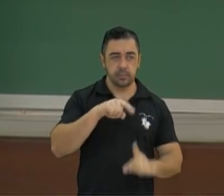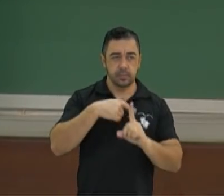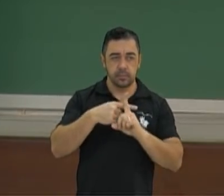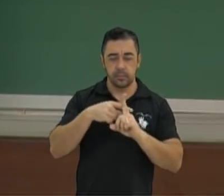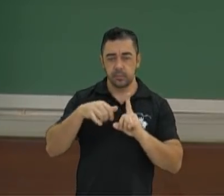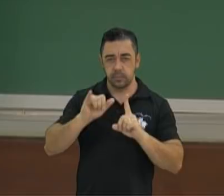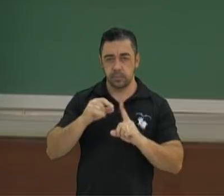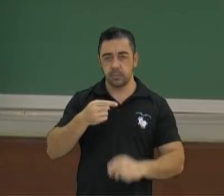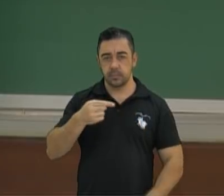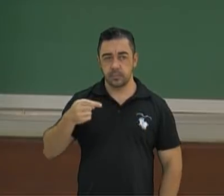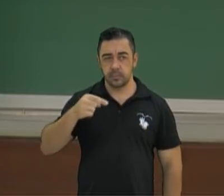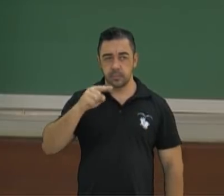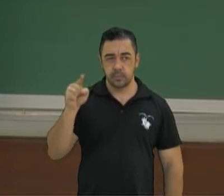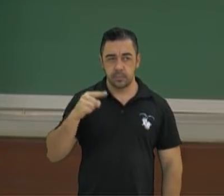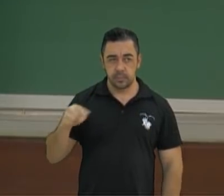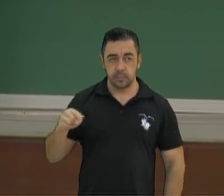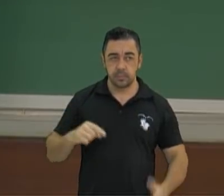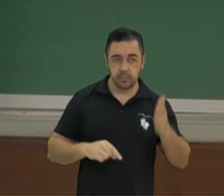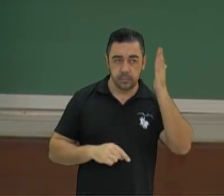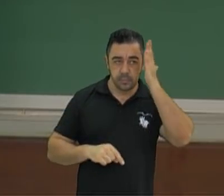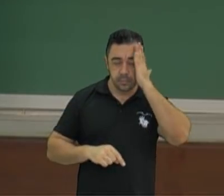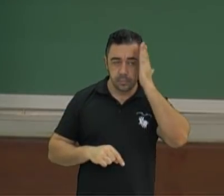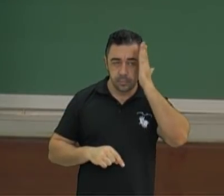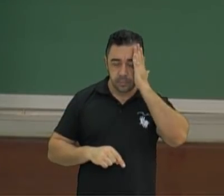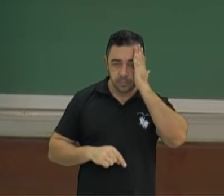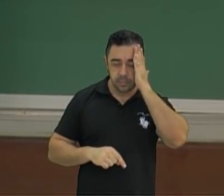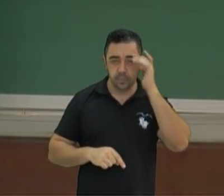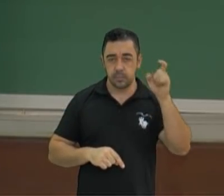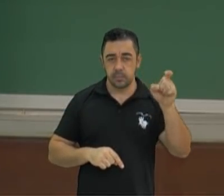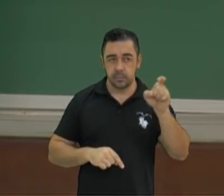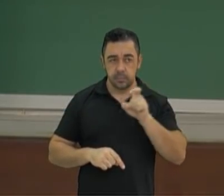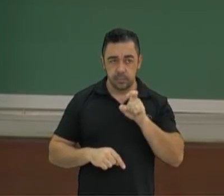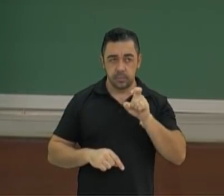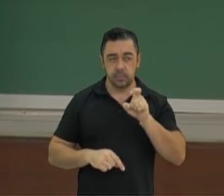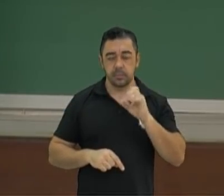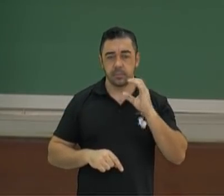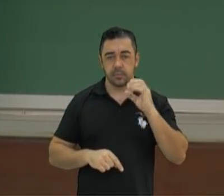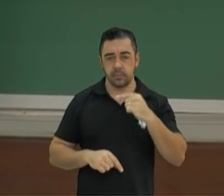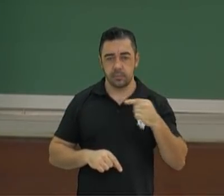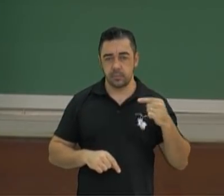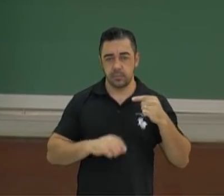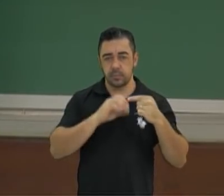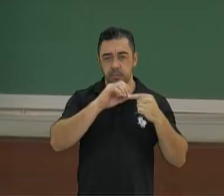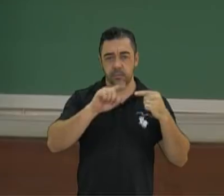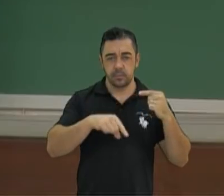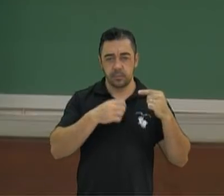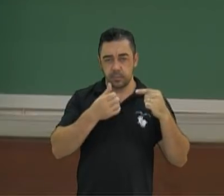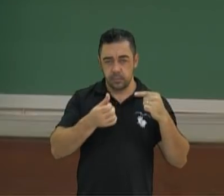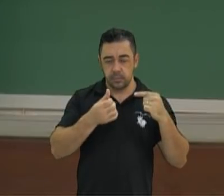y menos z, sabendo-se que, olha lá, o x ele vale menos